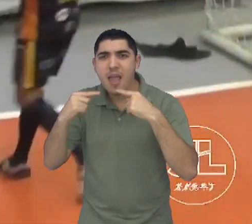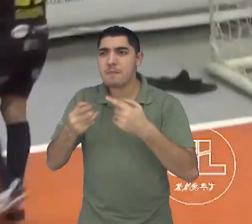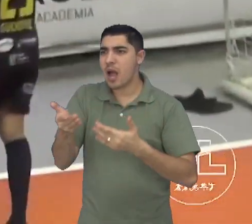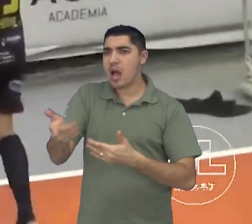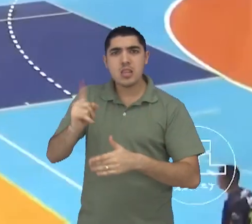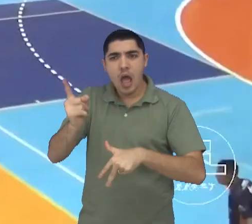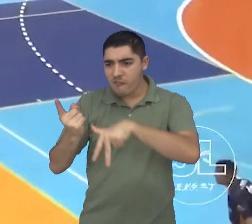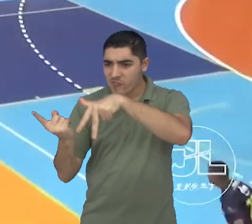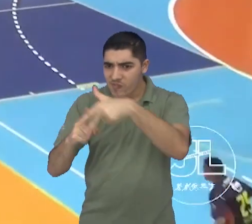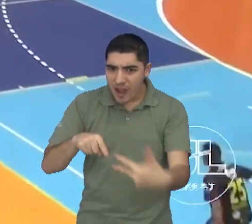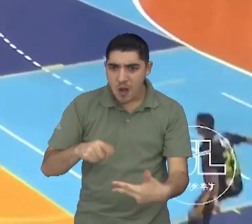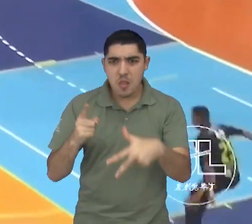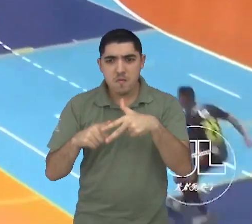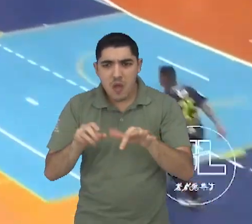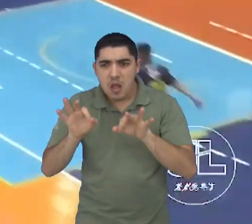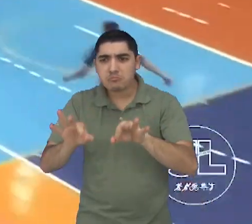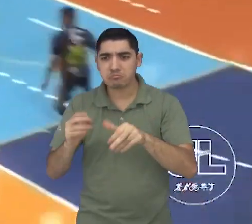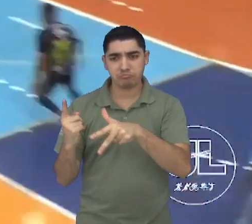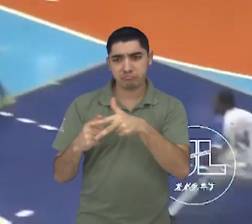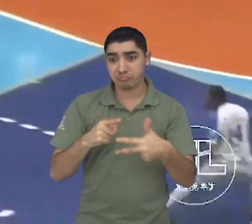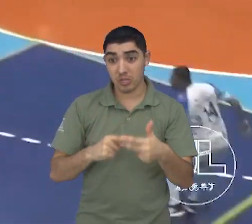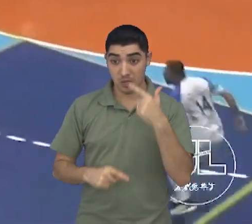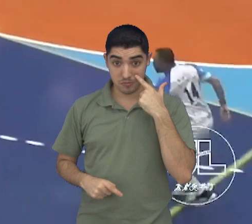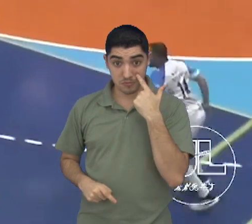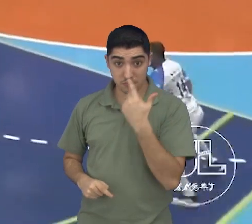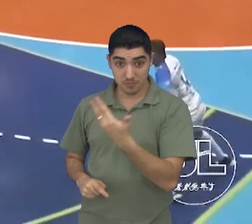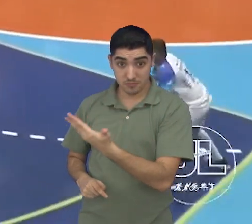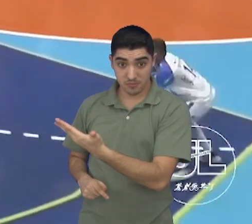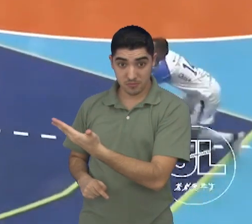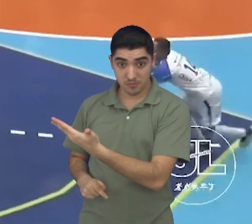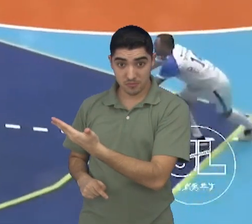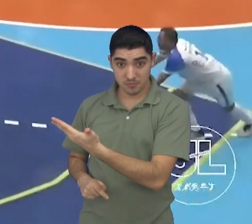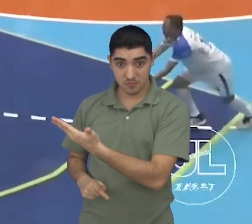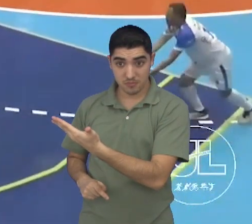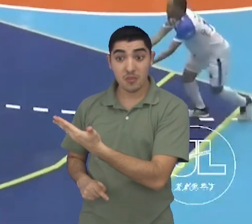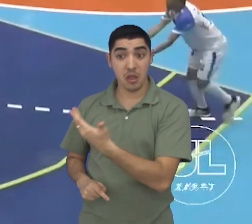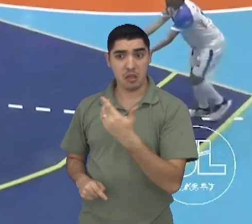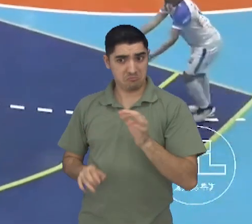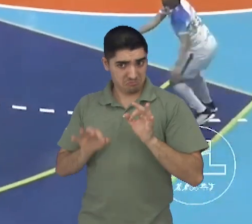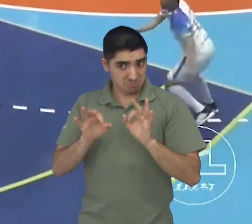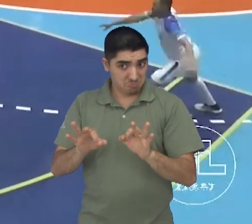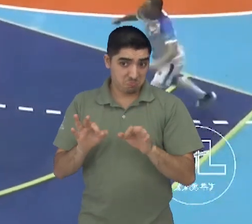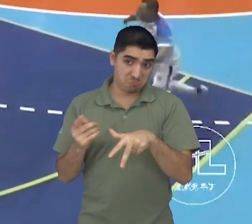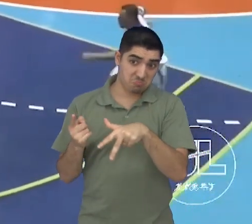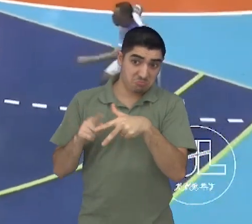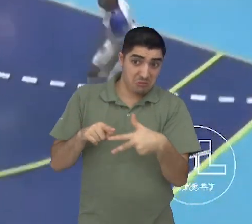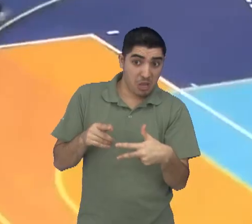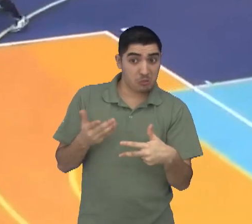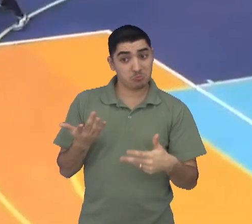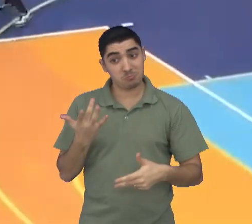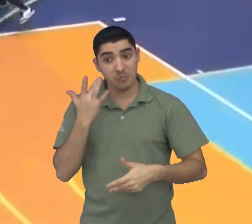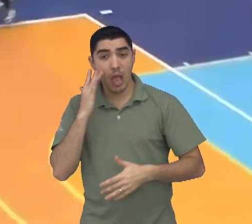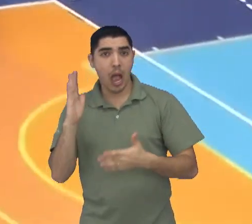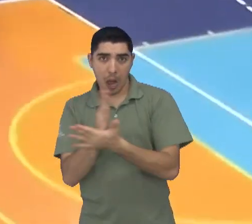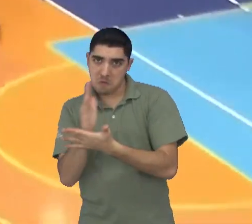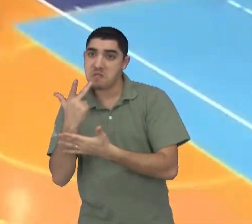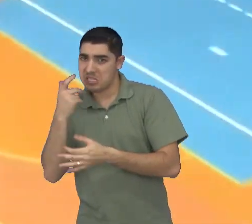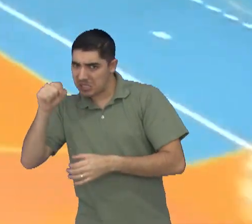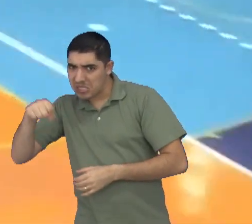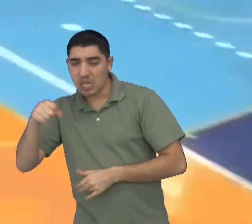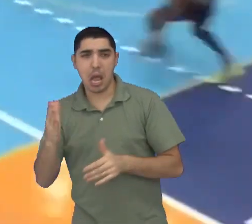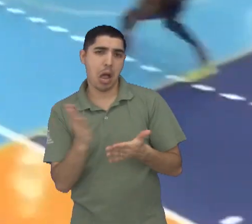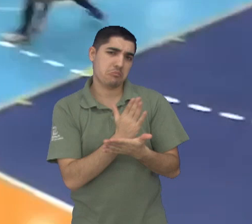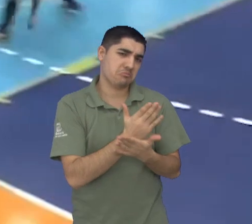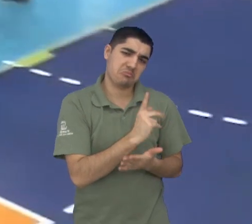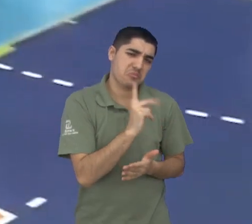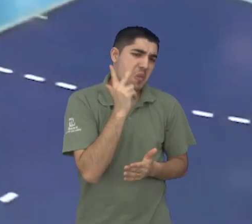vitória do São José na primeira partida de 2-1. Aí a gente vai até colocar o replay, ó. Você pode ver se foi falta ou não. Muitos dizem que foi falta, outros dizem que